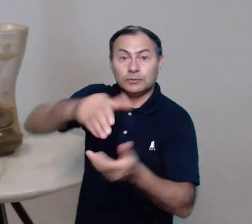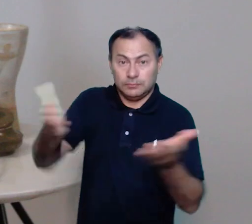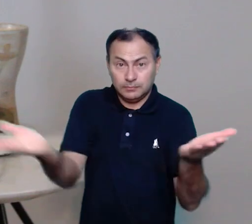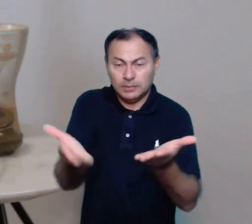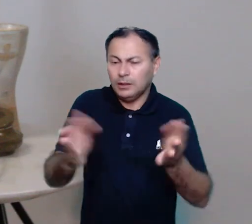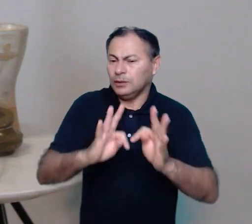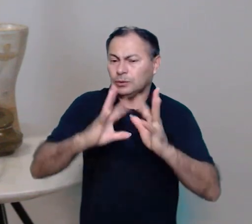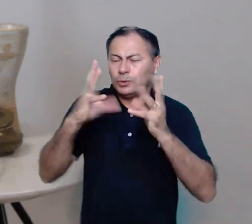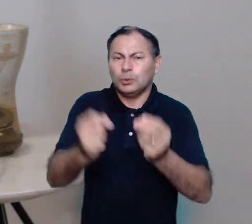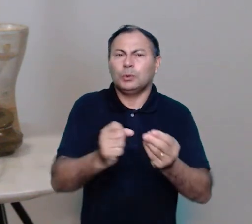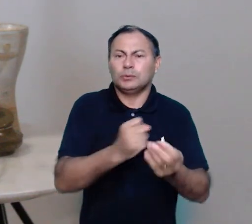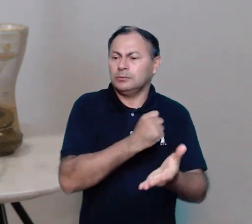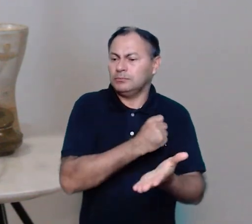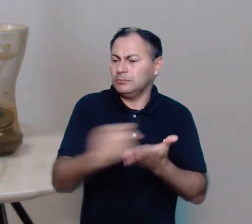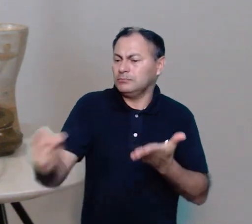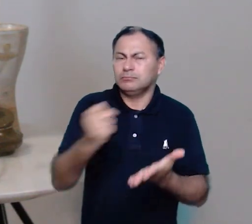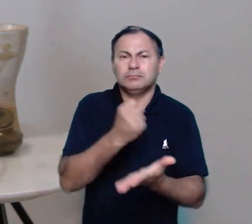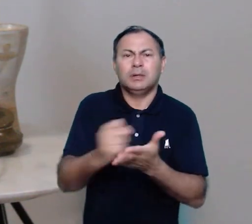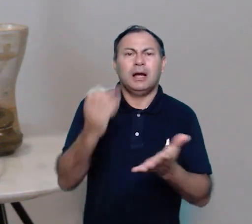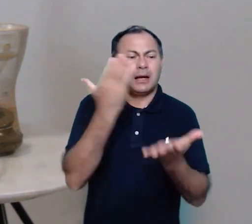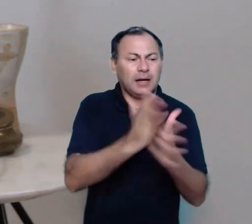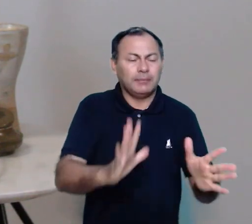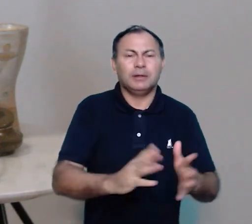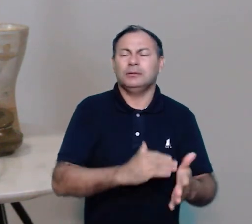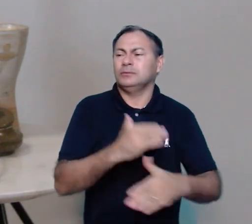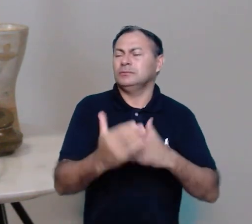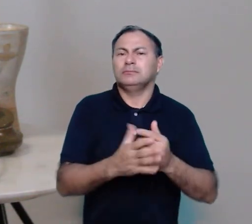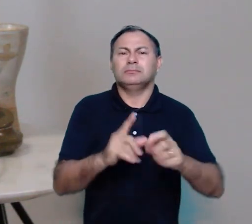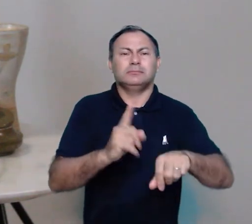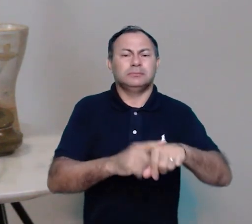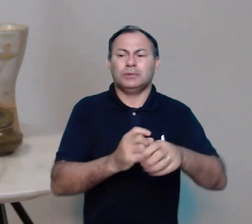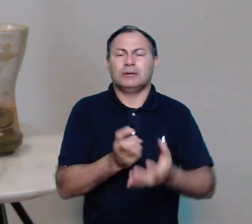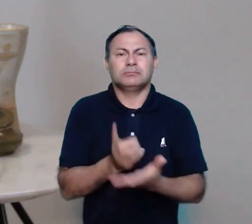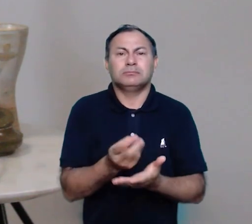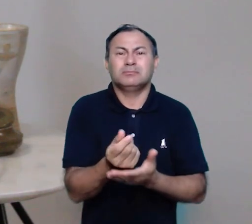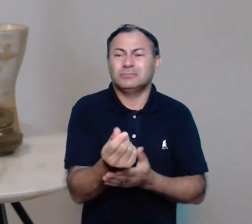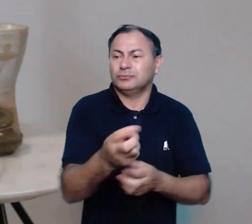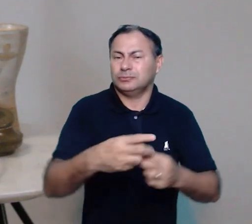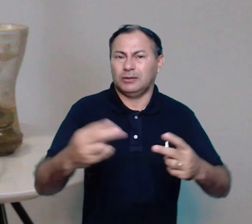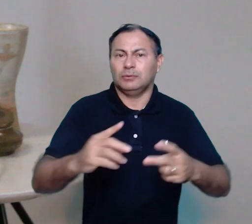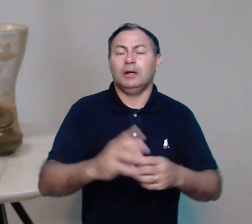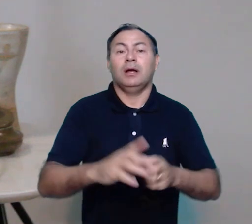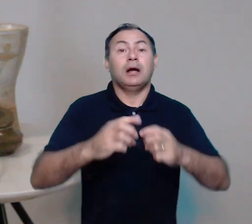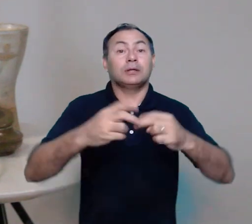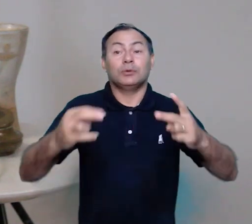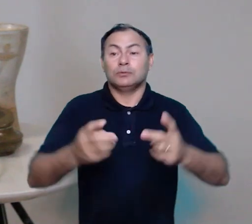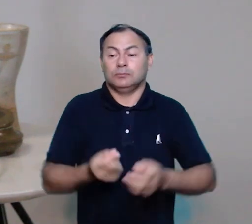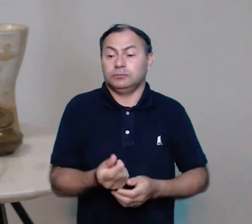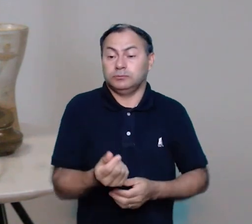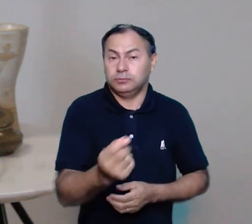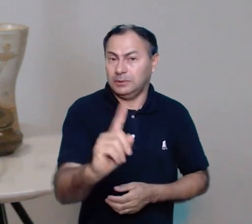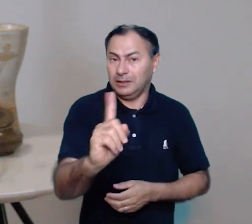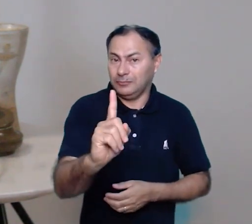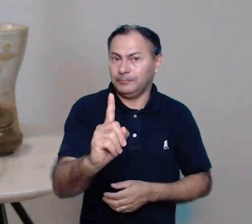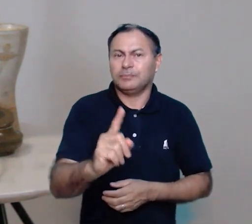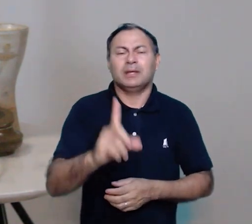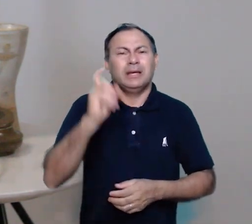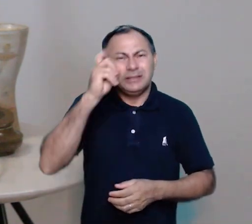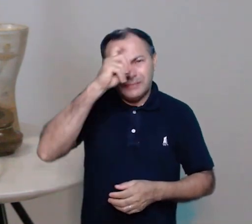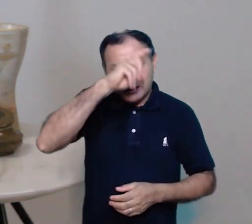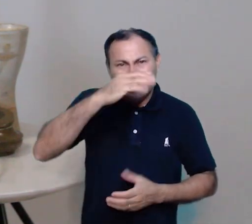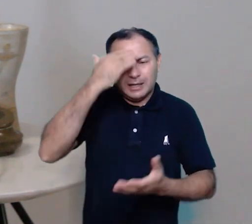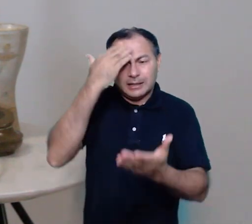No mundo atual, tudo é passageiro, é efêmero. As coisas não duram.